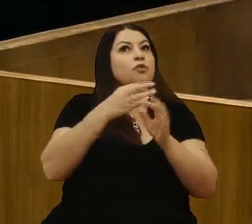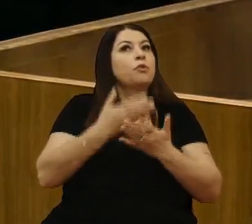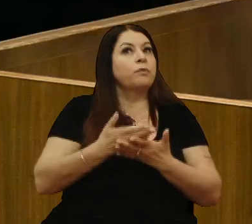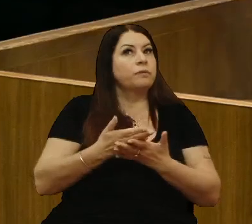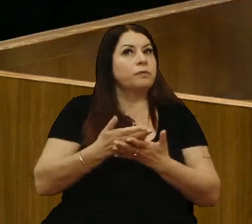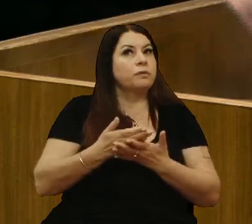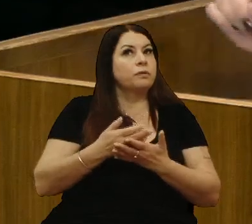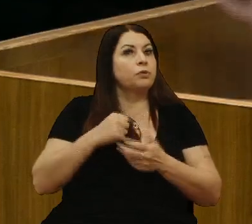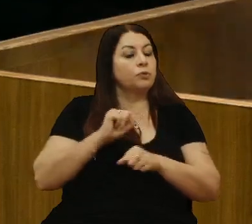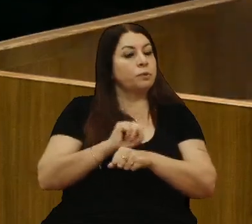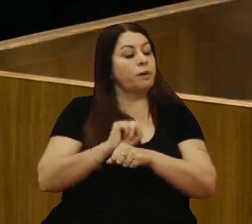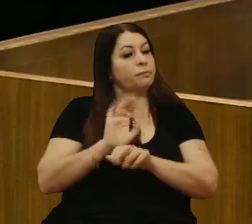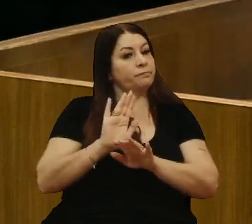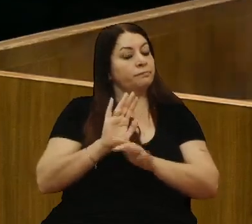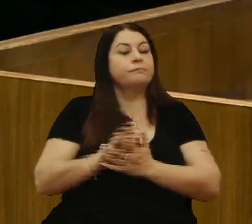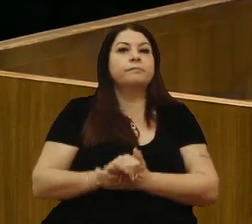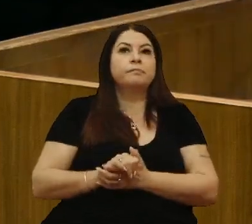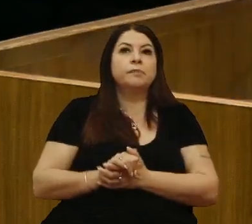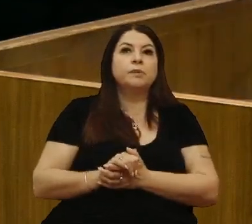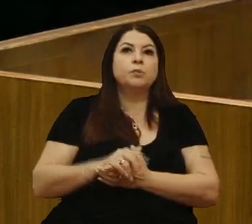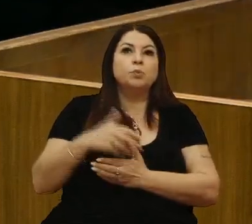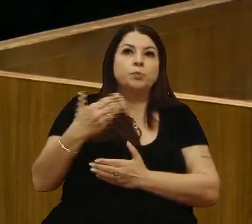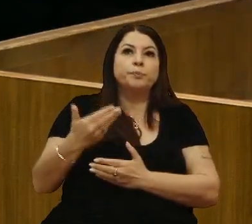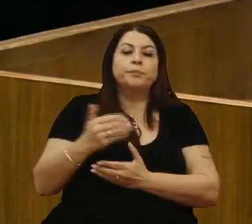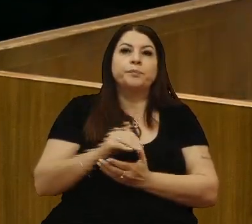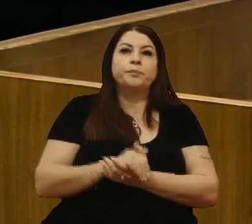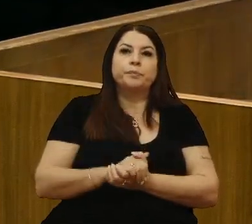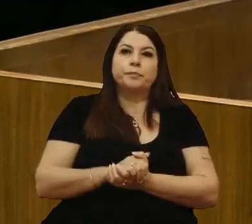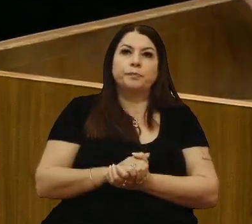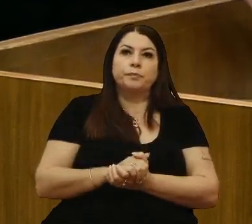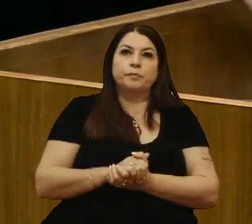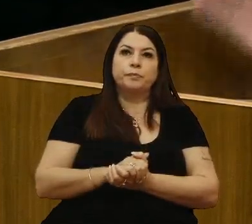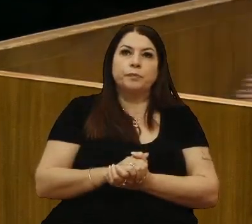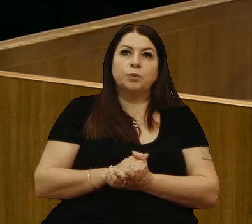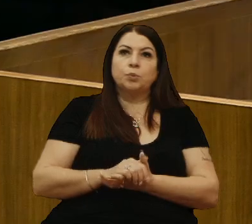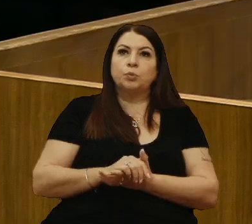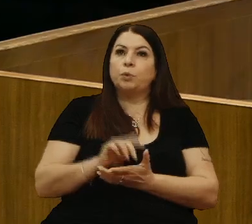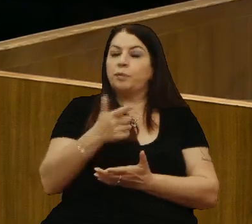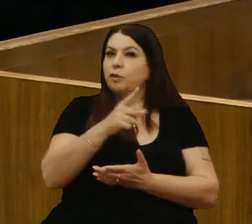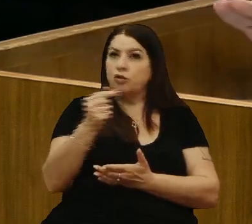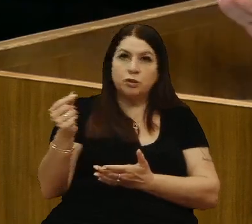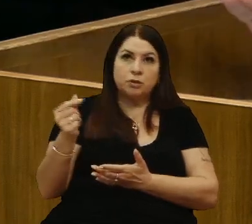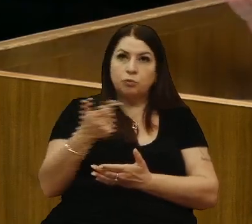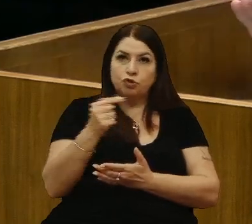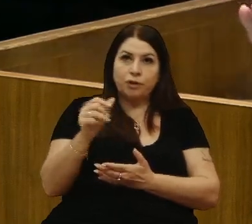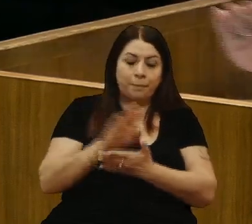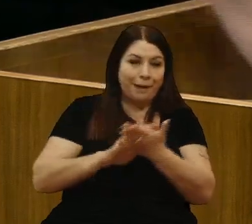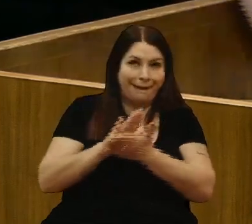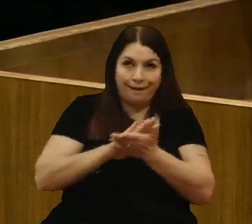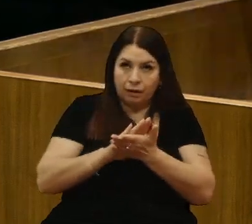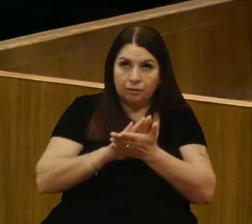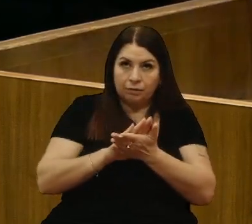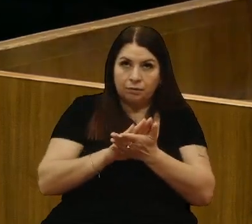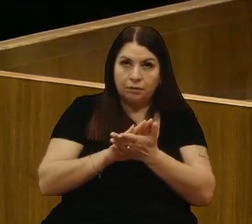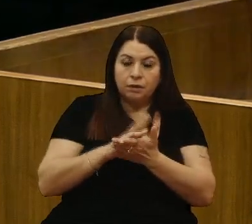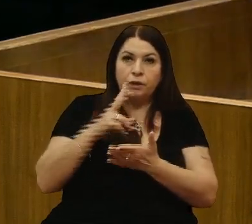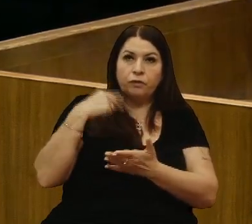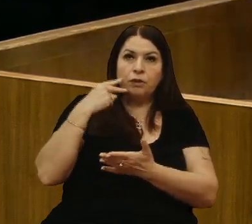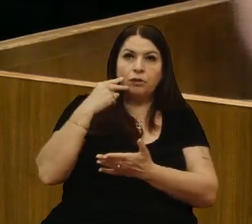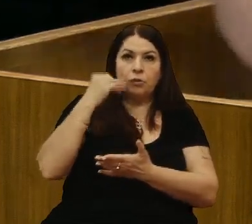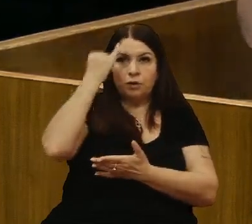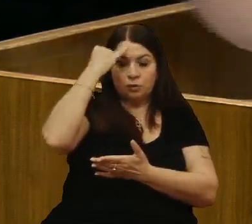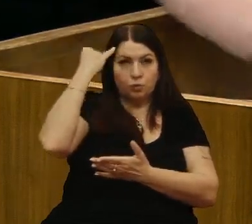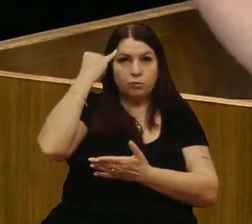Estou aguardando. Quanto à questão do não tem dinheiro para nada. Daí o vereador D'Ambrosio